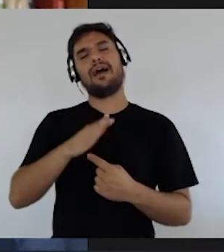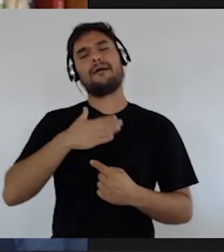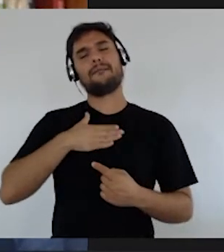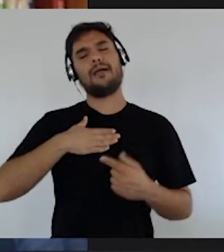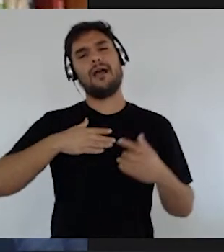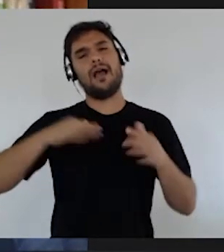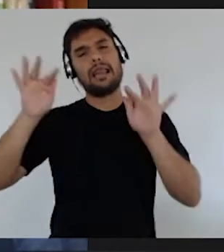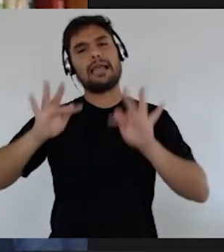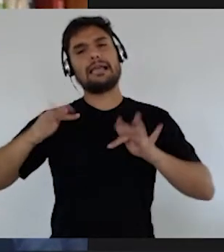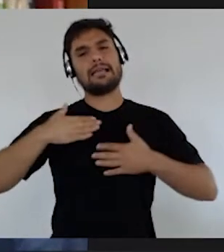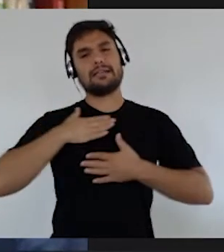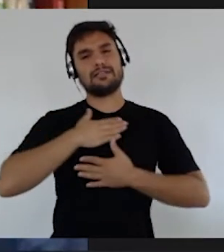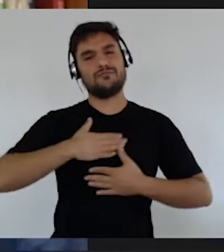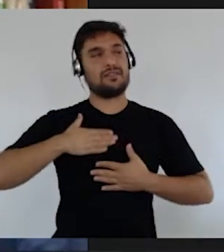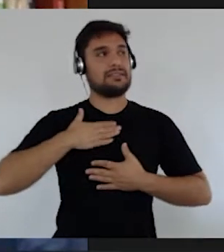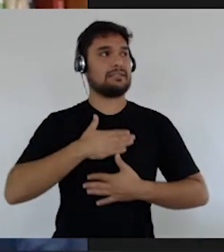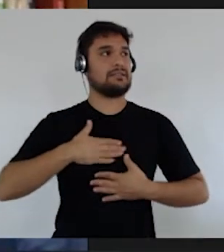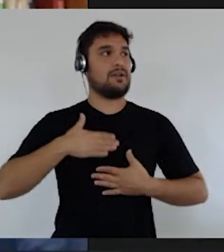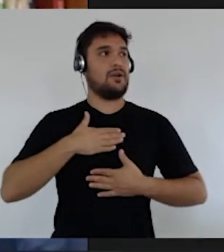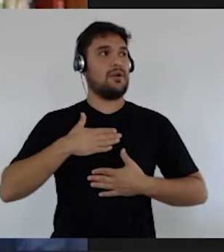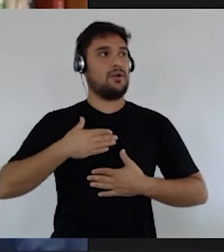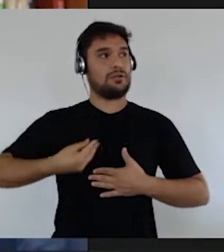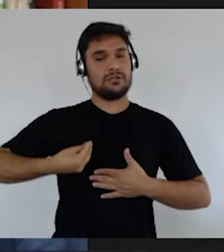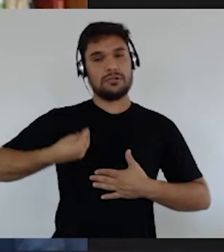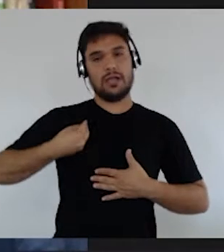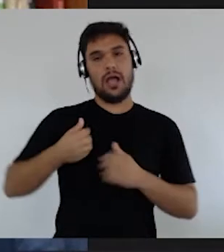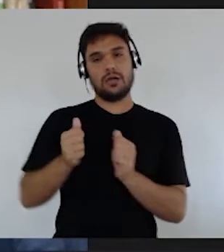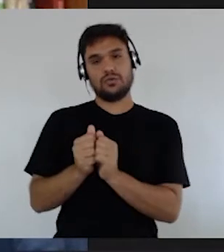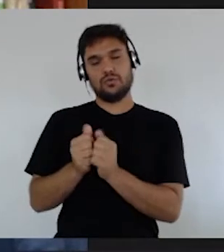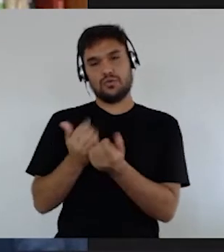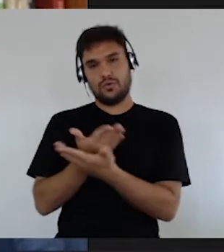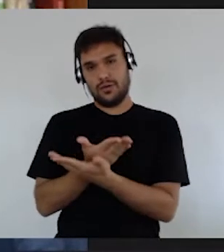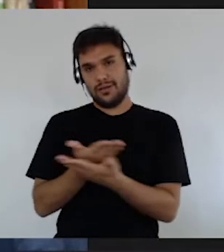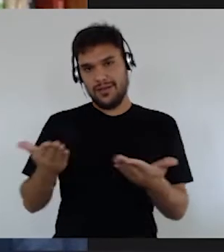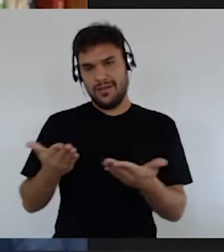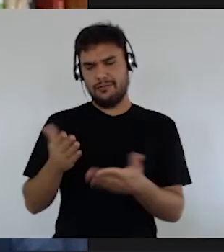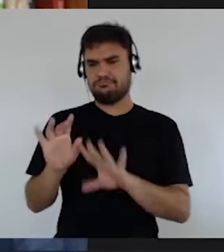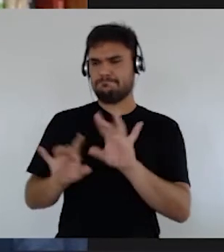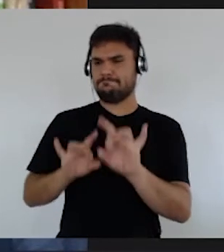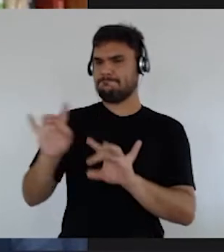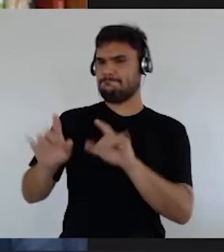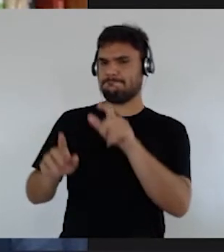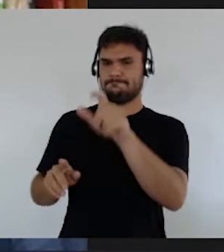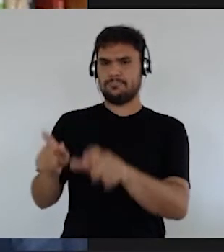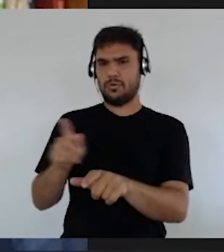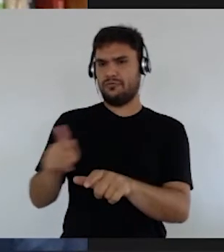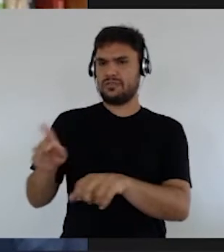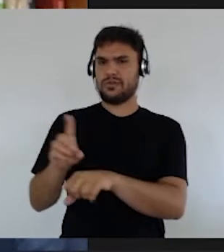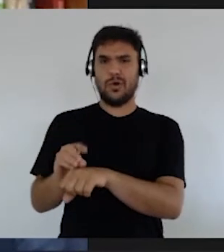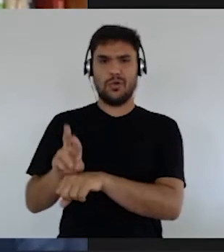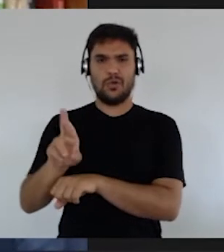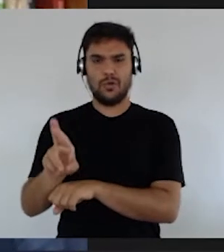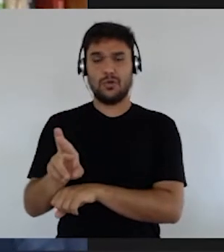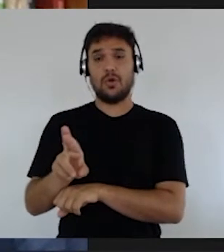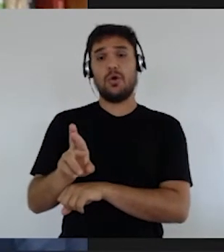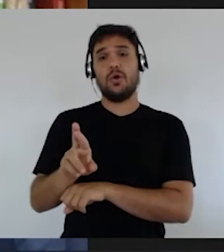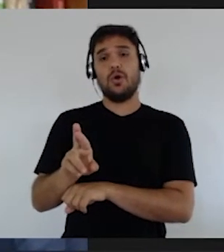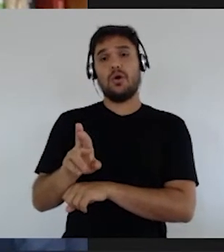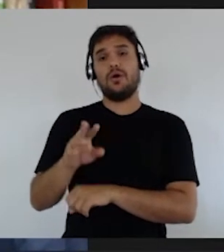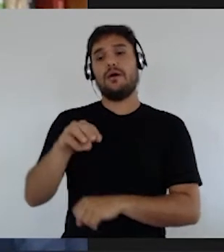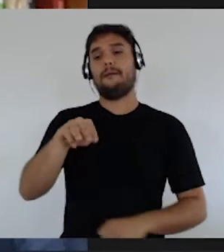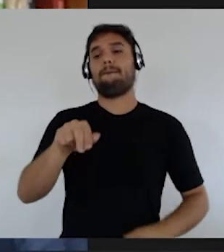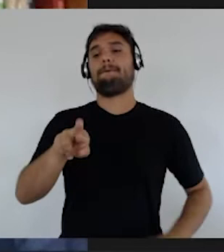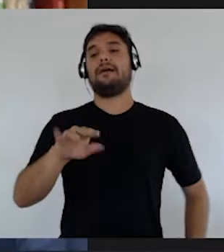alegria e satisfação de estar aqui com os ilustres professores doutores, professora doutora